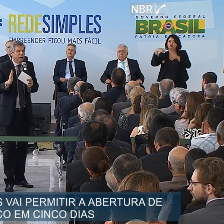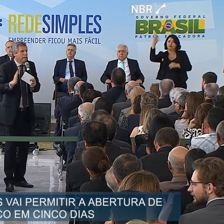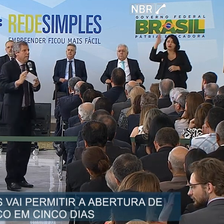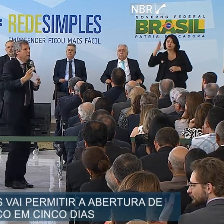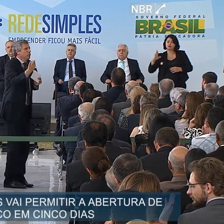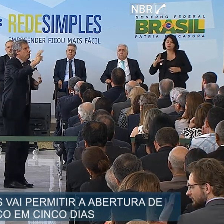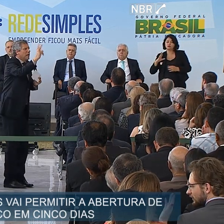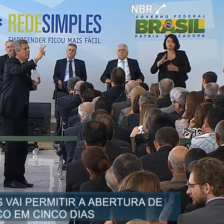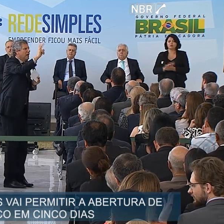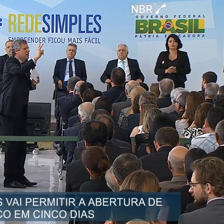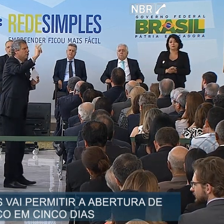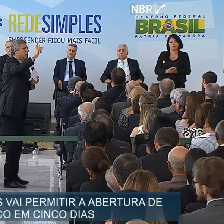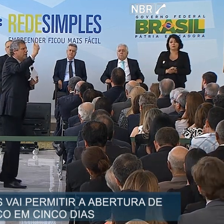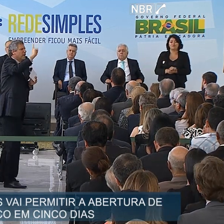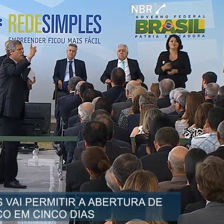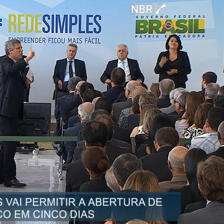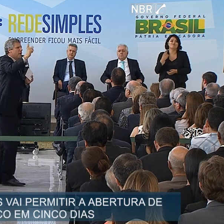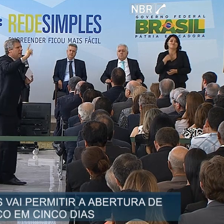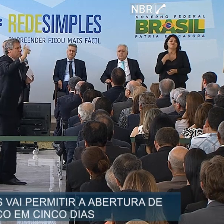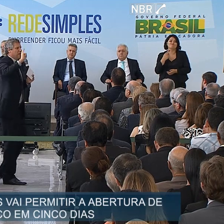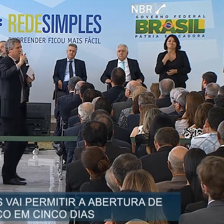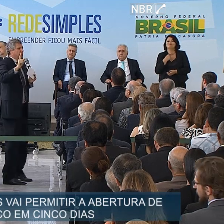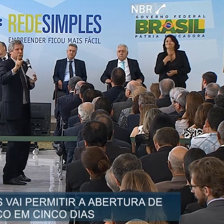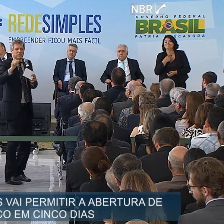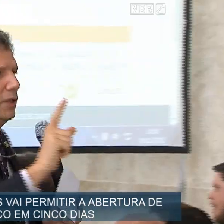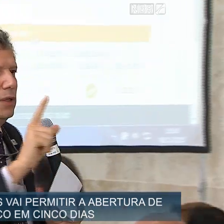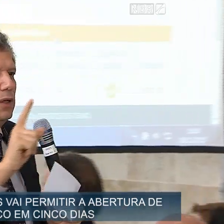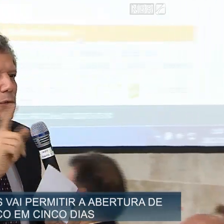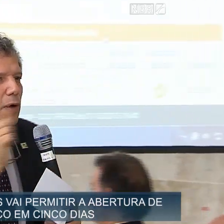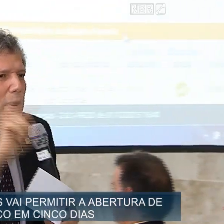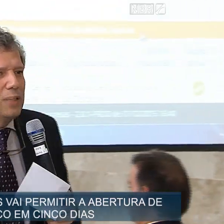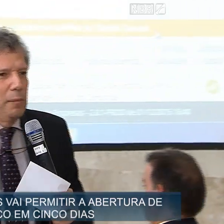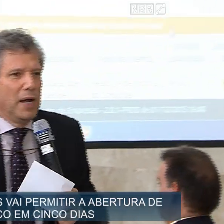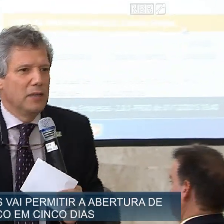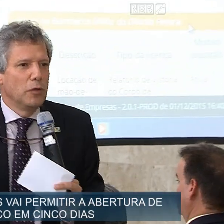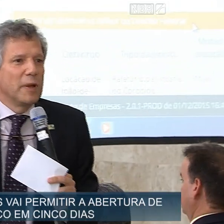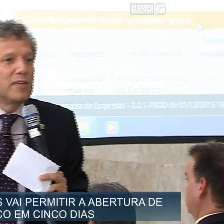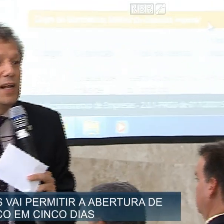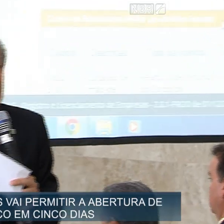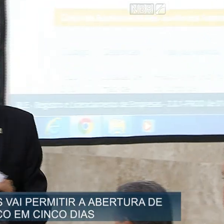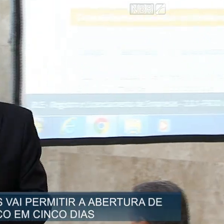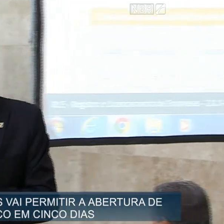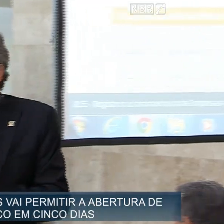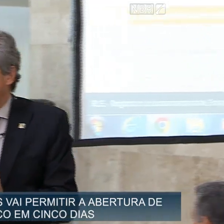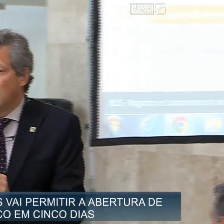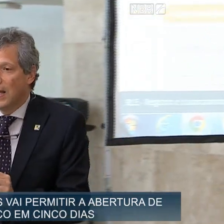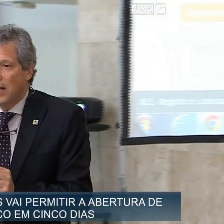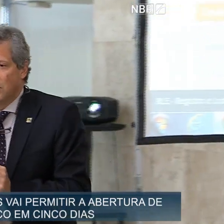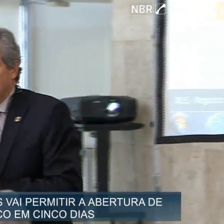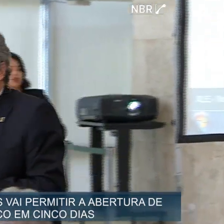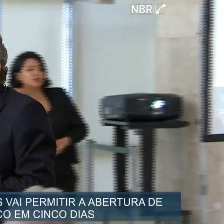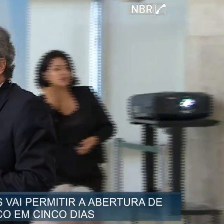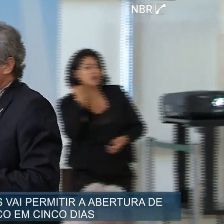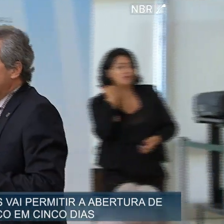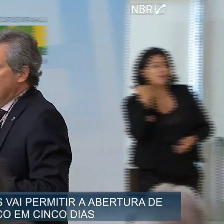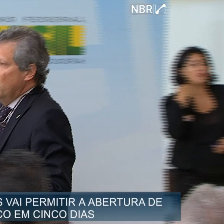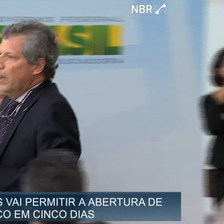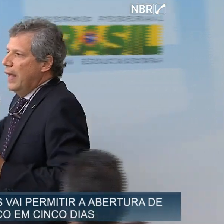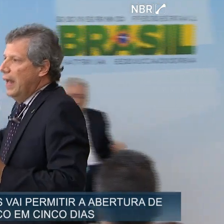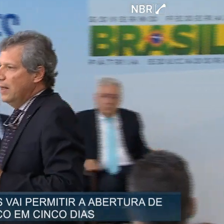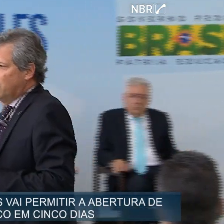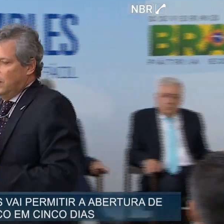filial não dá mais o empresário não aguenta mais isso não aguenta mais o empresário ele quer agilidade